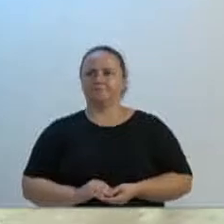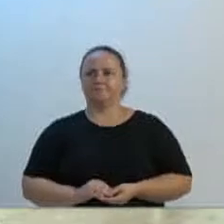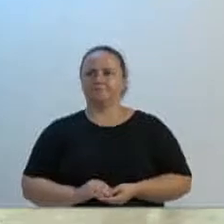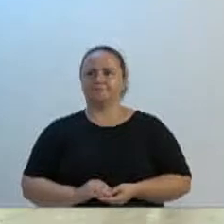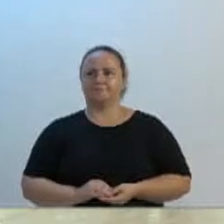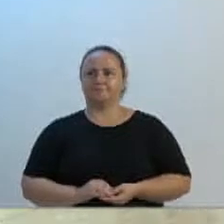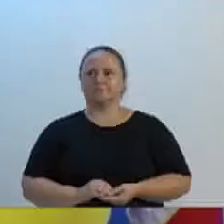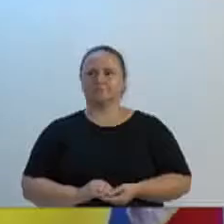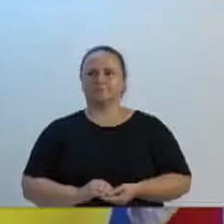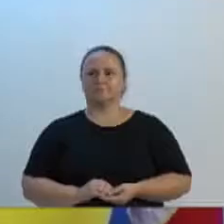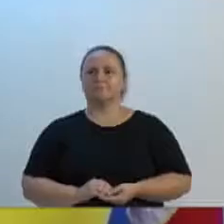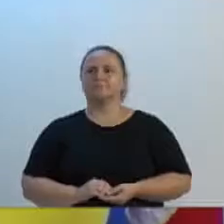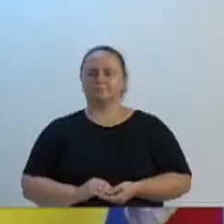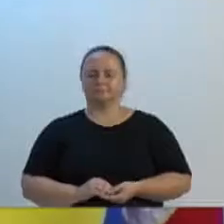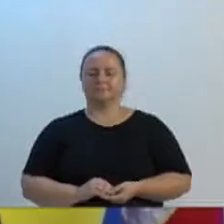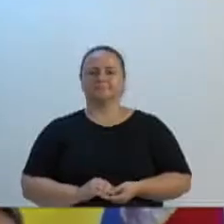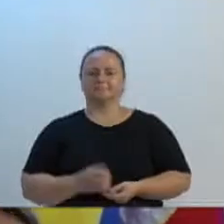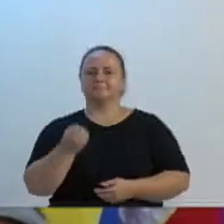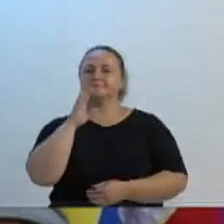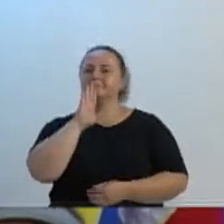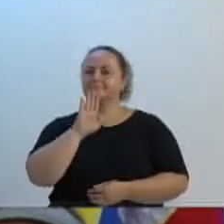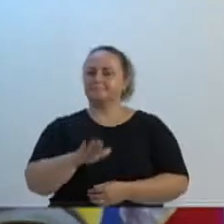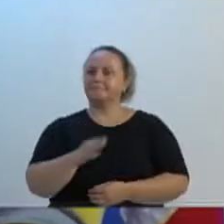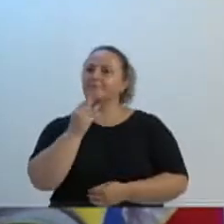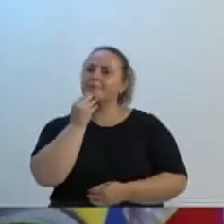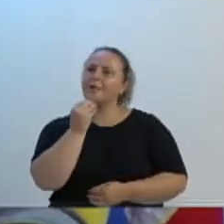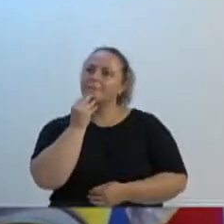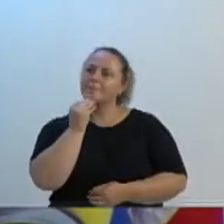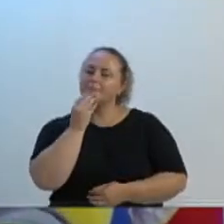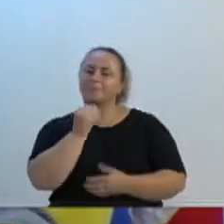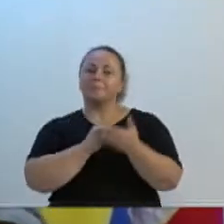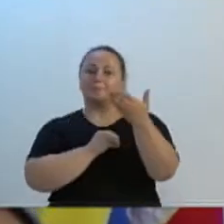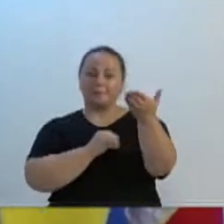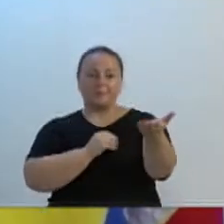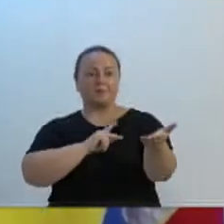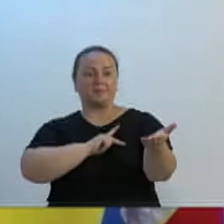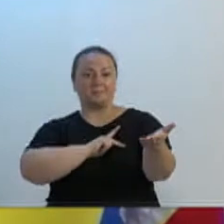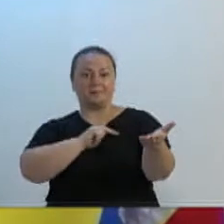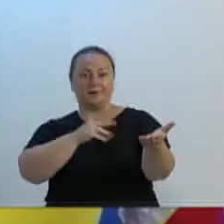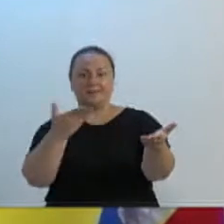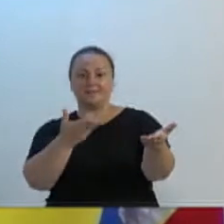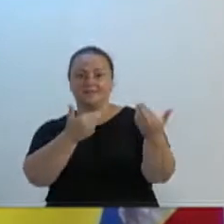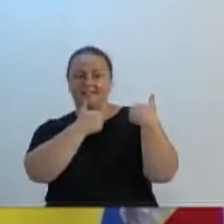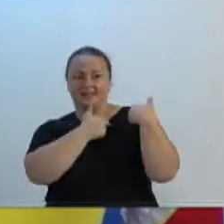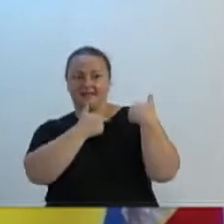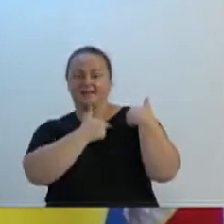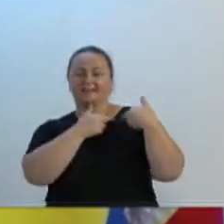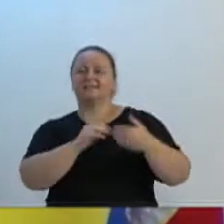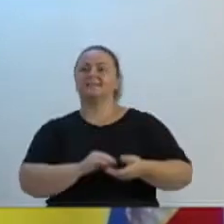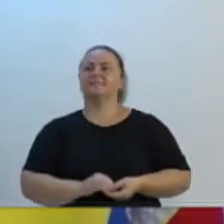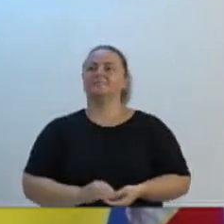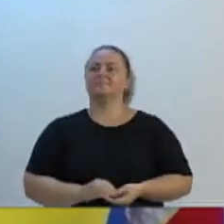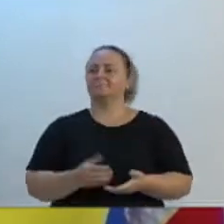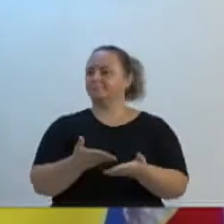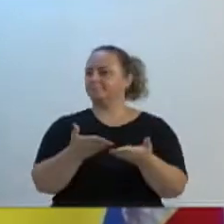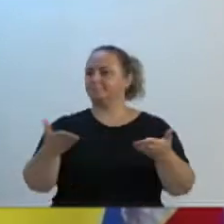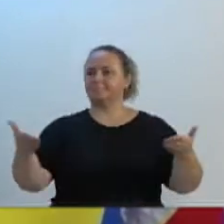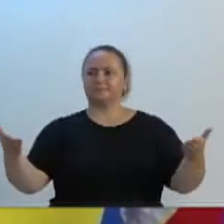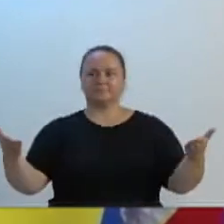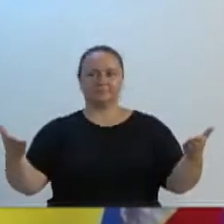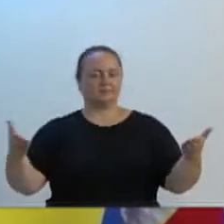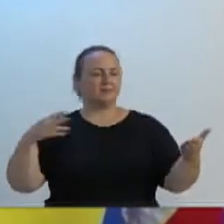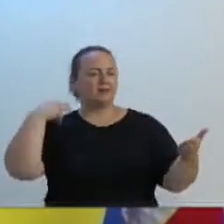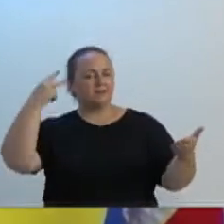oi boa tarde vereador bruno que hora preside os trabalhos da mesa boa tarde senhores vereadores